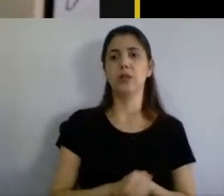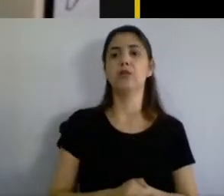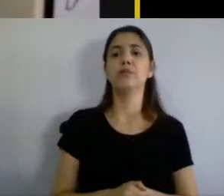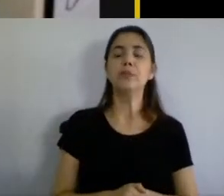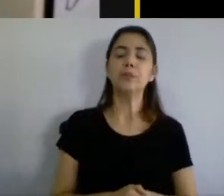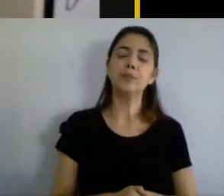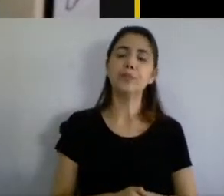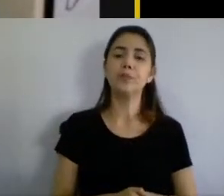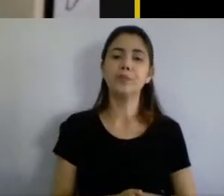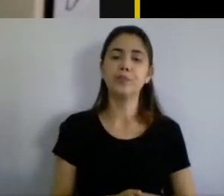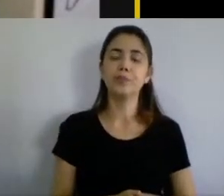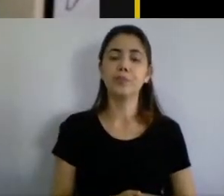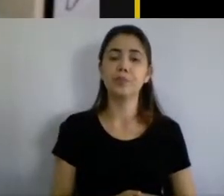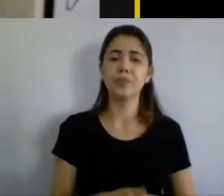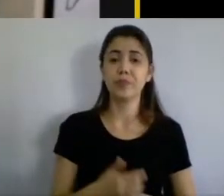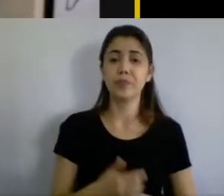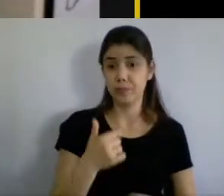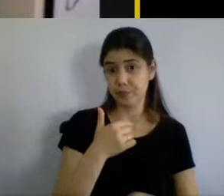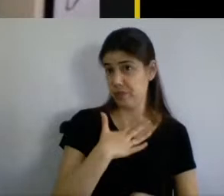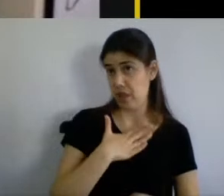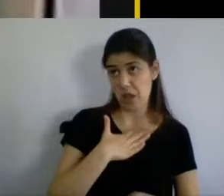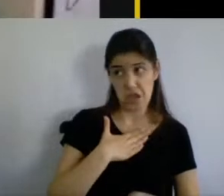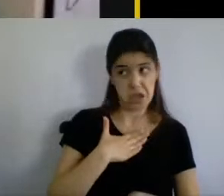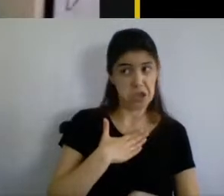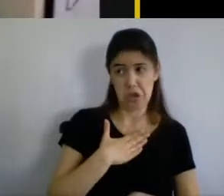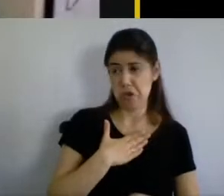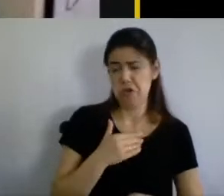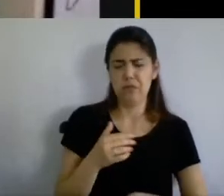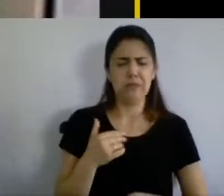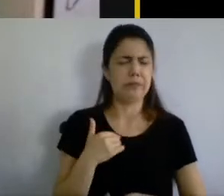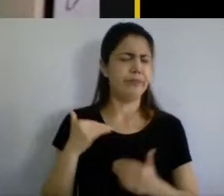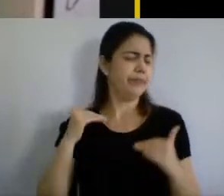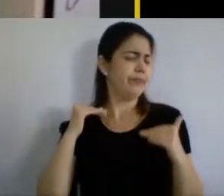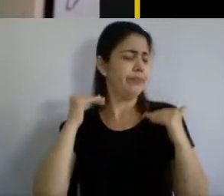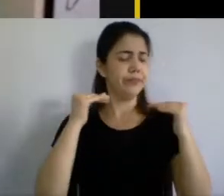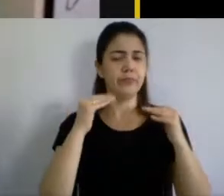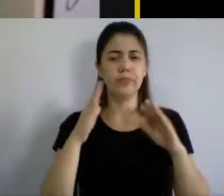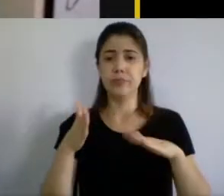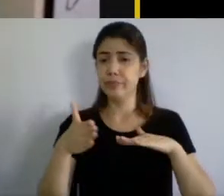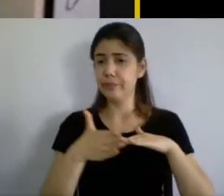quando eu era todo moderno, eu tinha feito um mestrado sobre